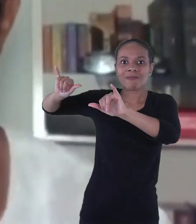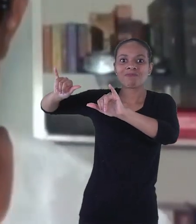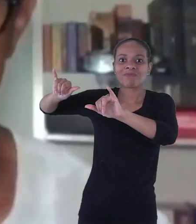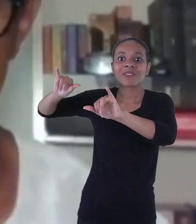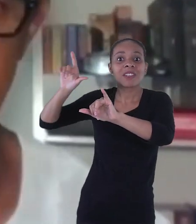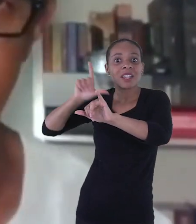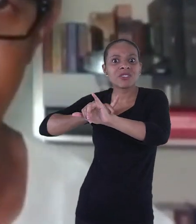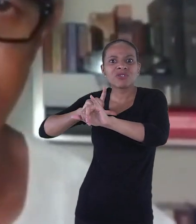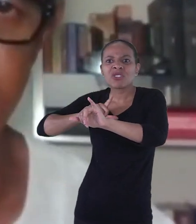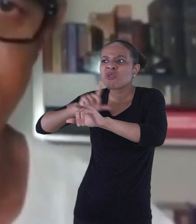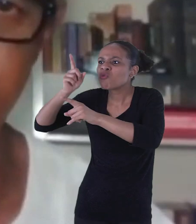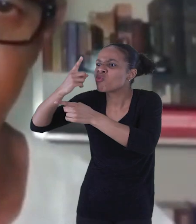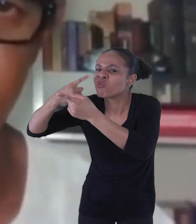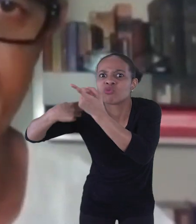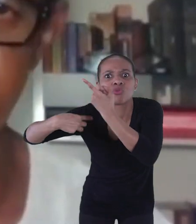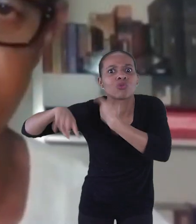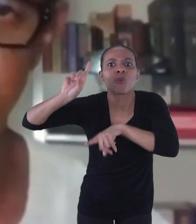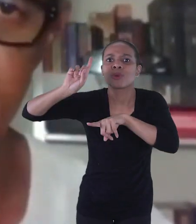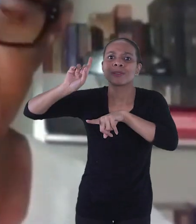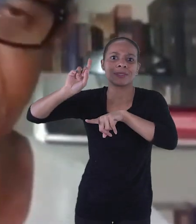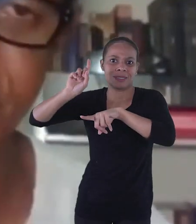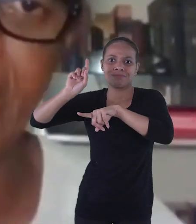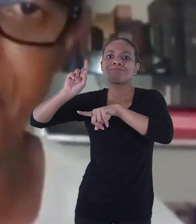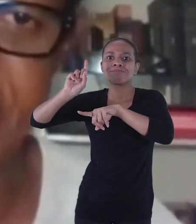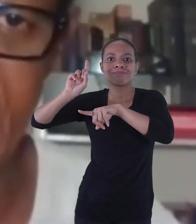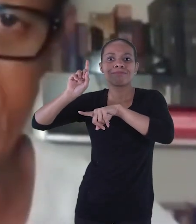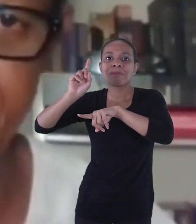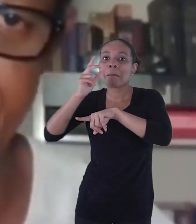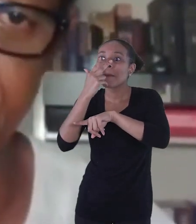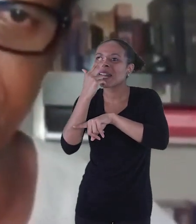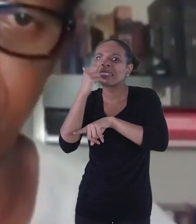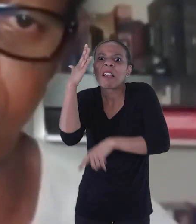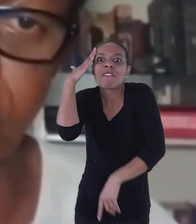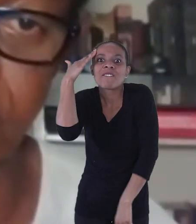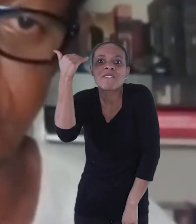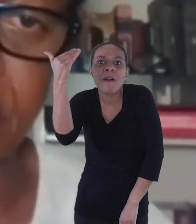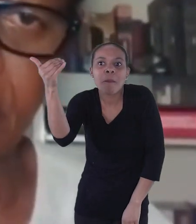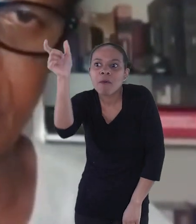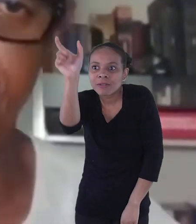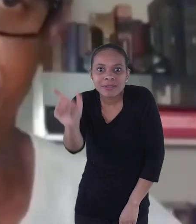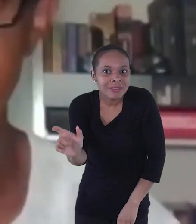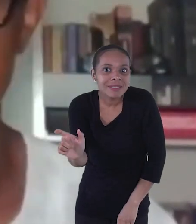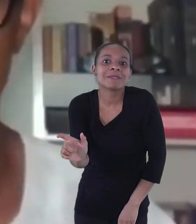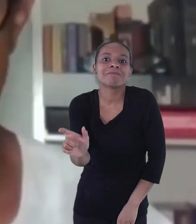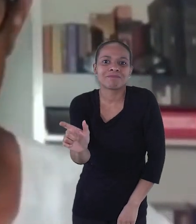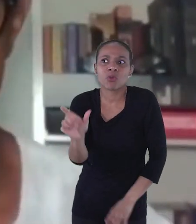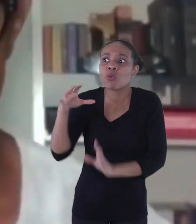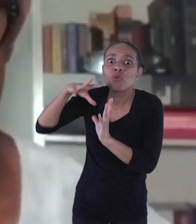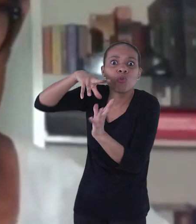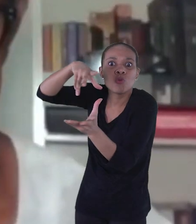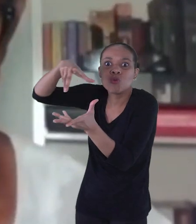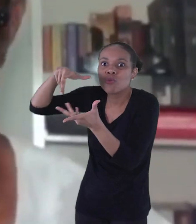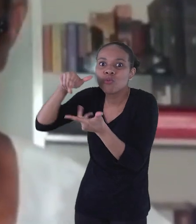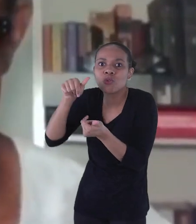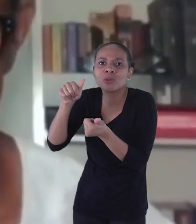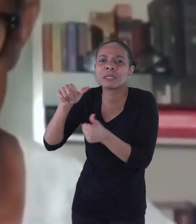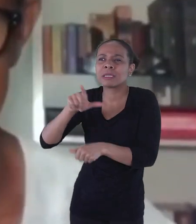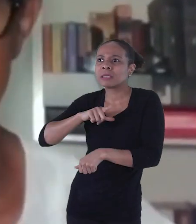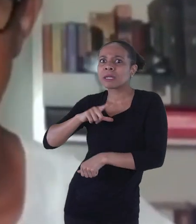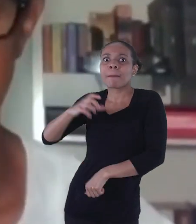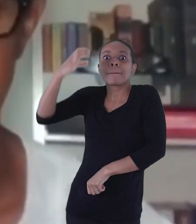coisa extraordinária, porque a Carolina virou uma celebridade no mundo. Ela foi lida